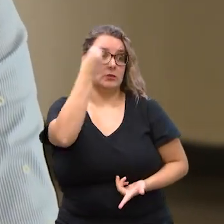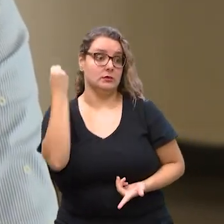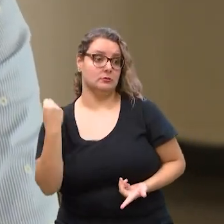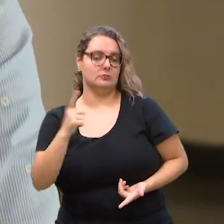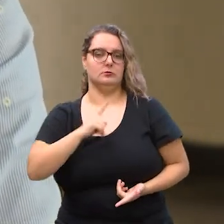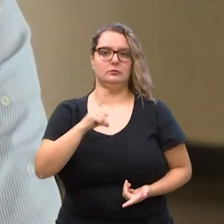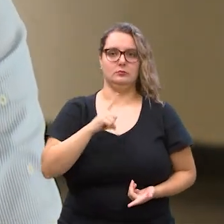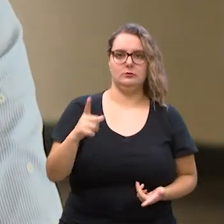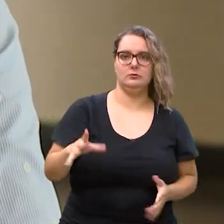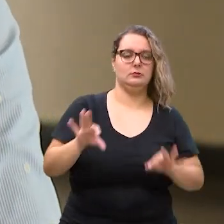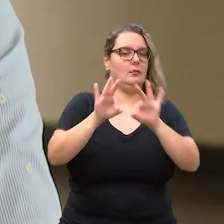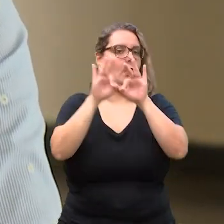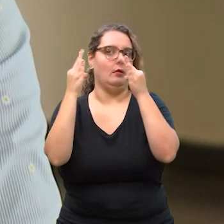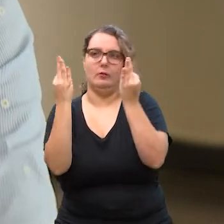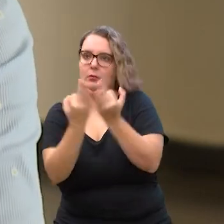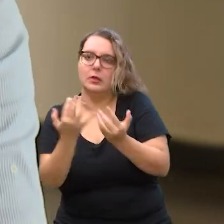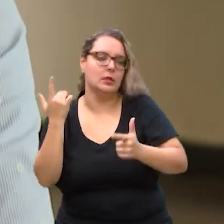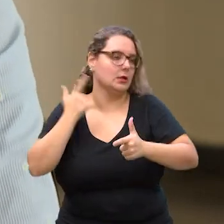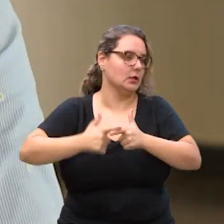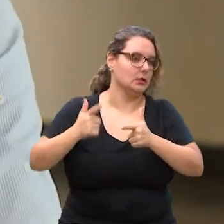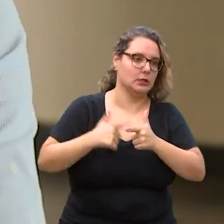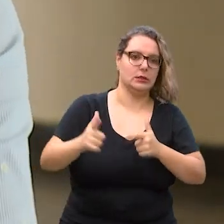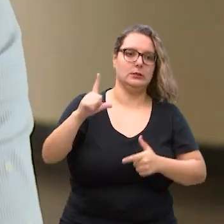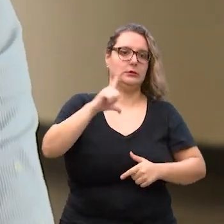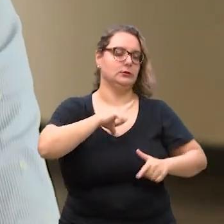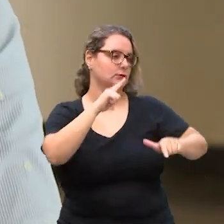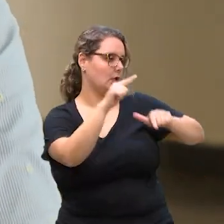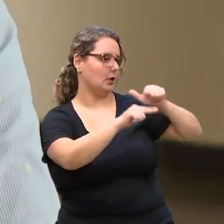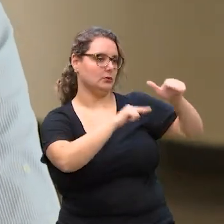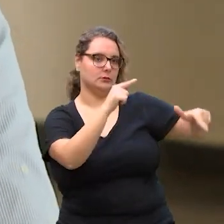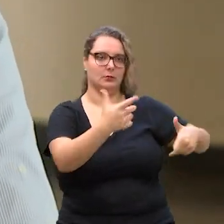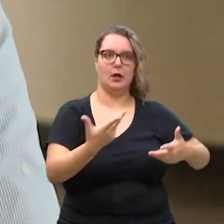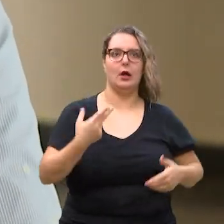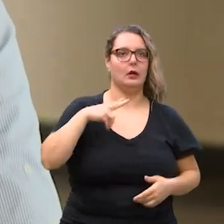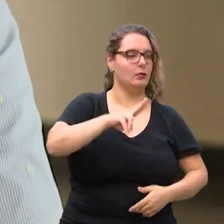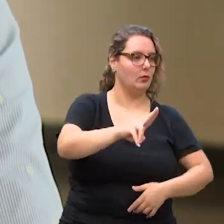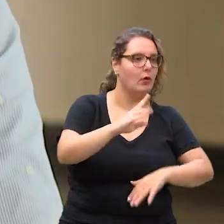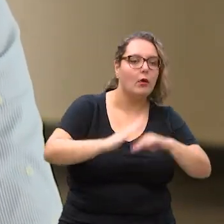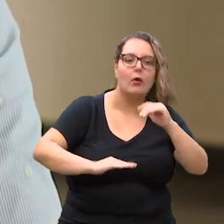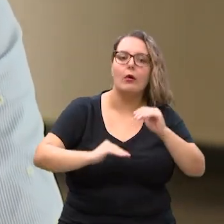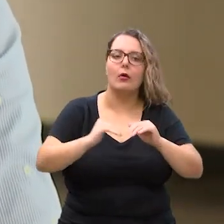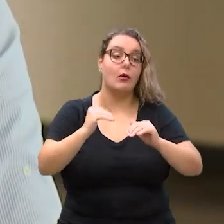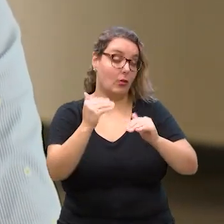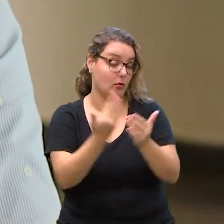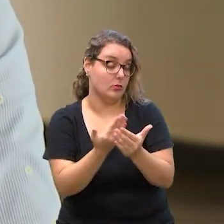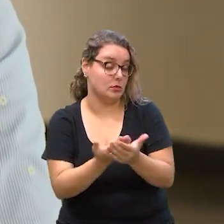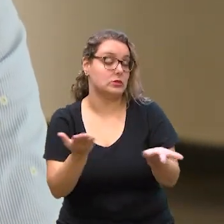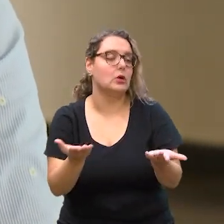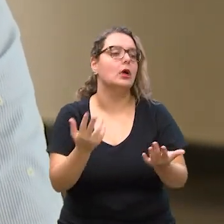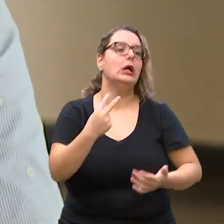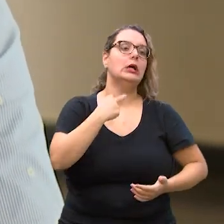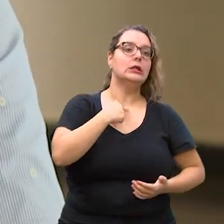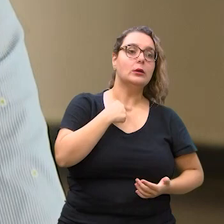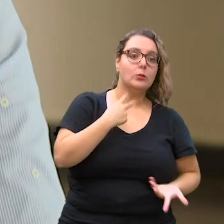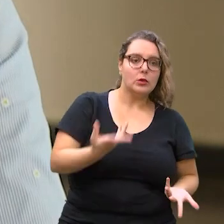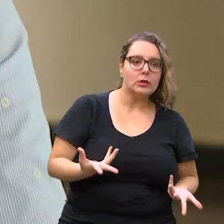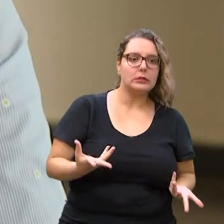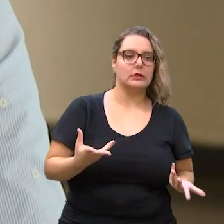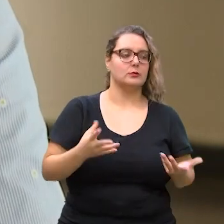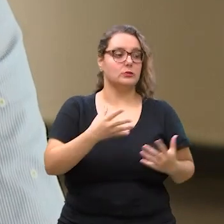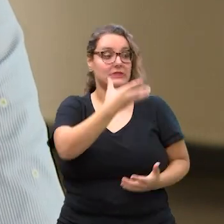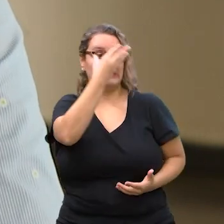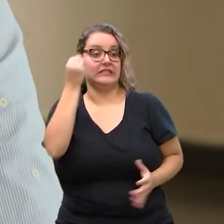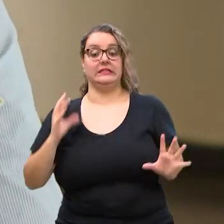muitas vezes tem problemas, ele tem algum trabalho ou a escola quando são mais jovens, então a gente não pode desconsiderar todo